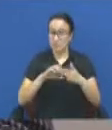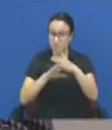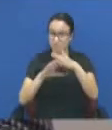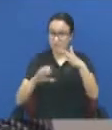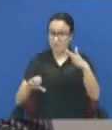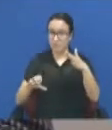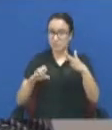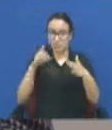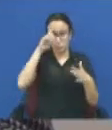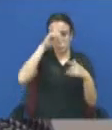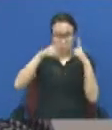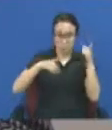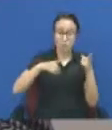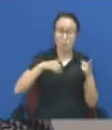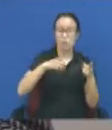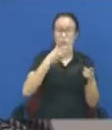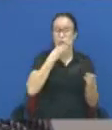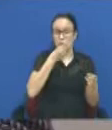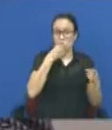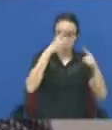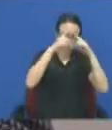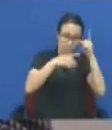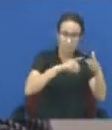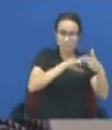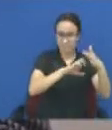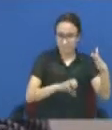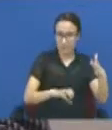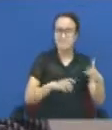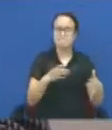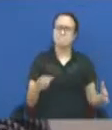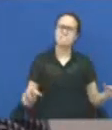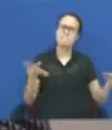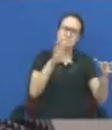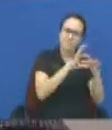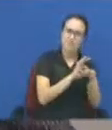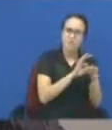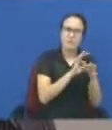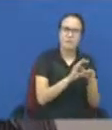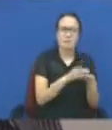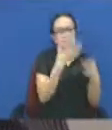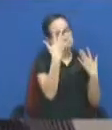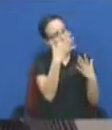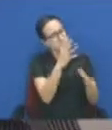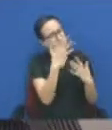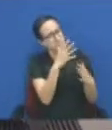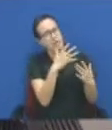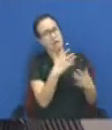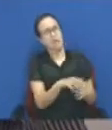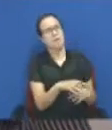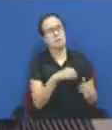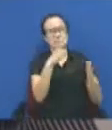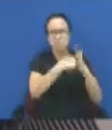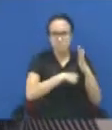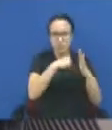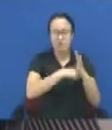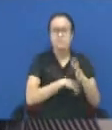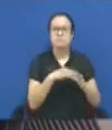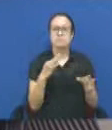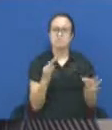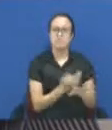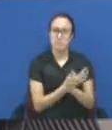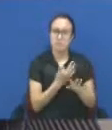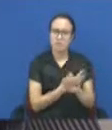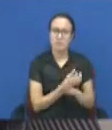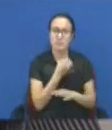o movimento e parabenizaram a luta. Inclusive o Ministério do Trabalho estava junto na pessoa da doutora Ana Palmira, que muito